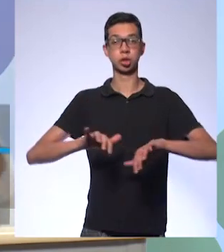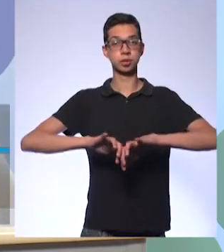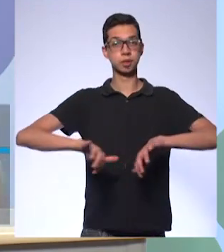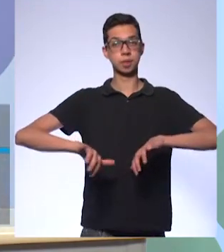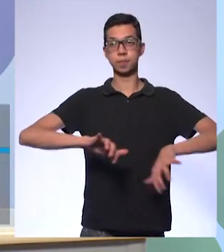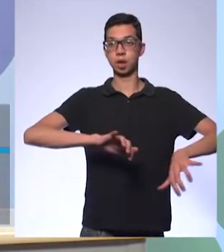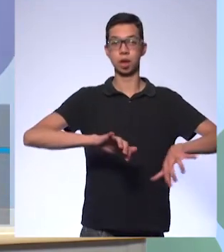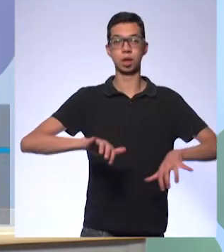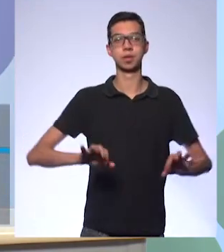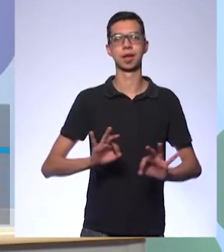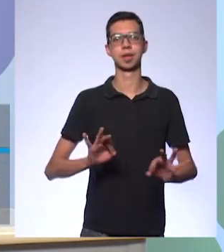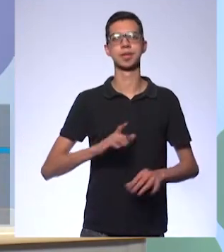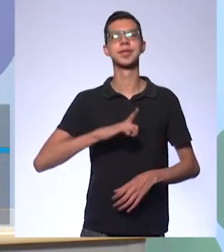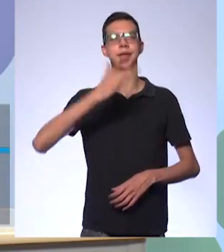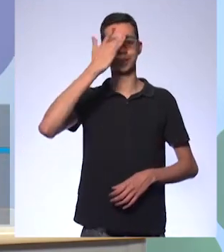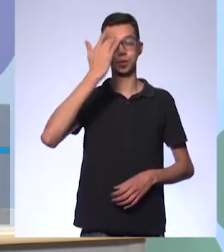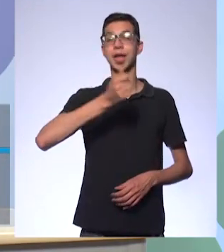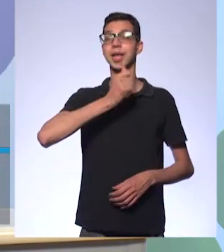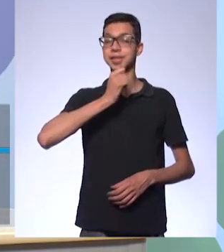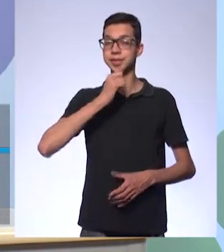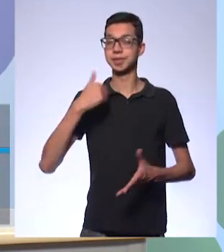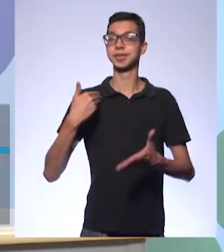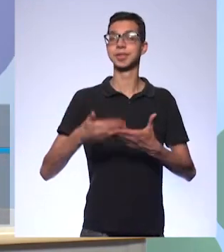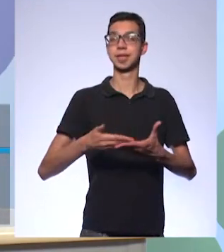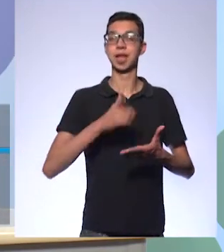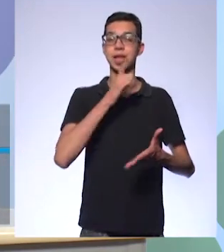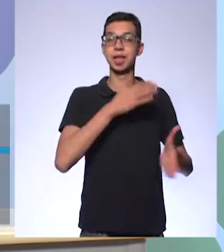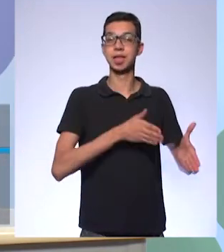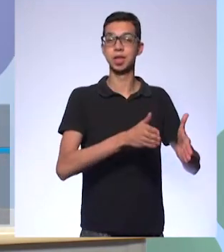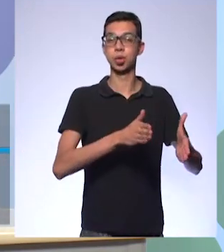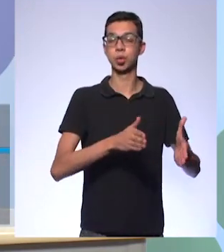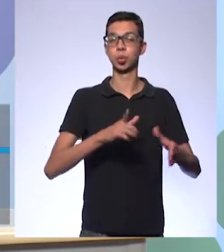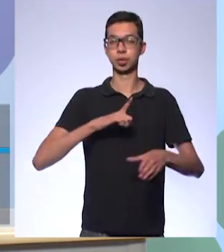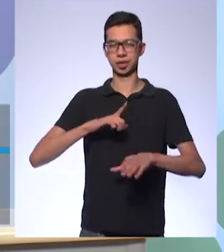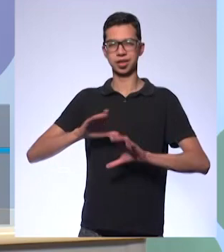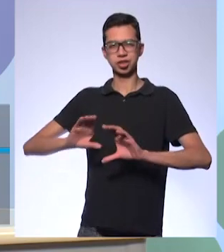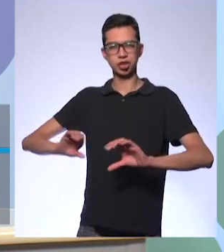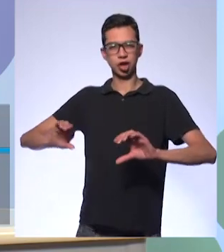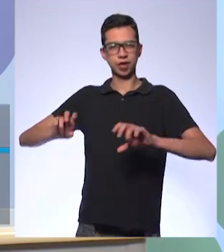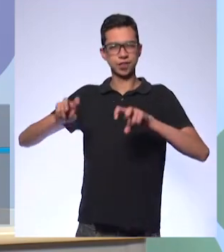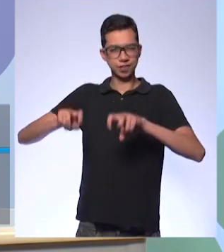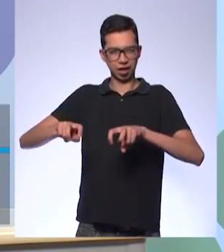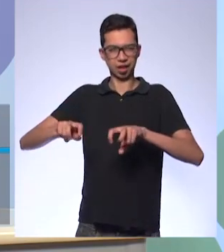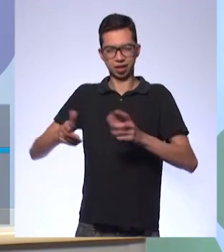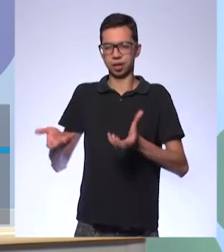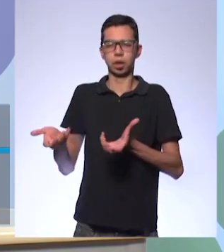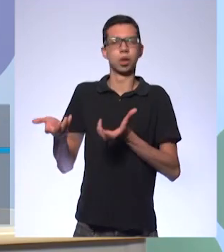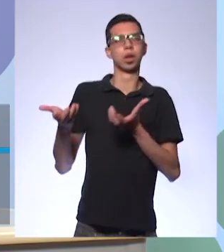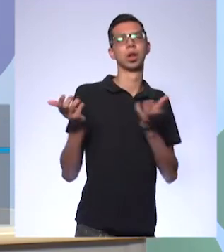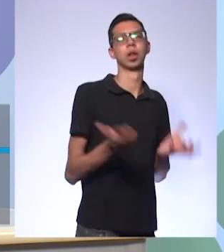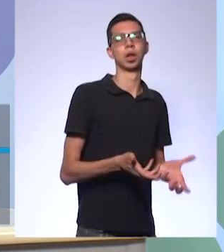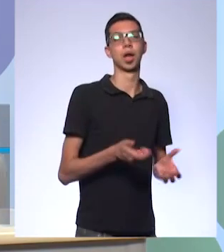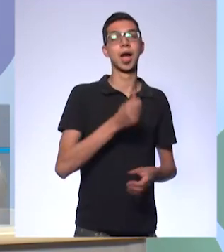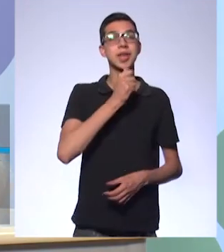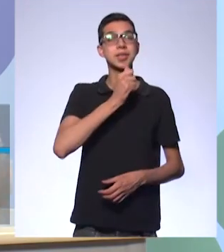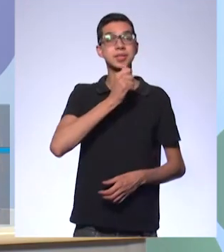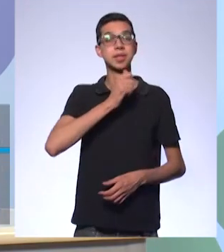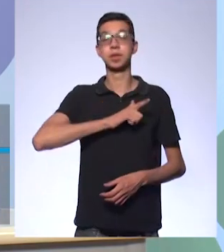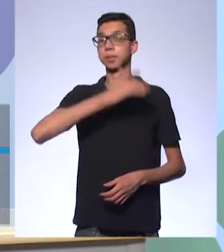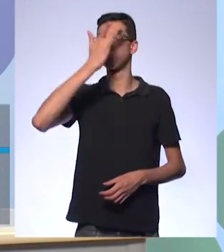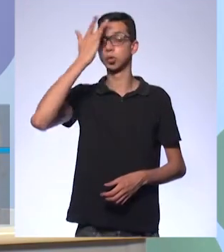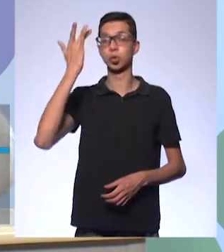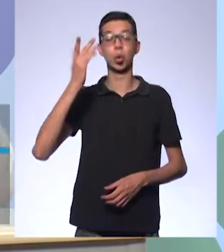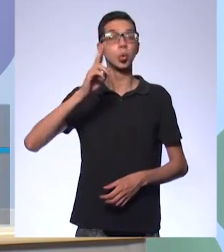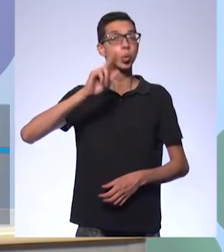lá no córrego, por exemplo. Né? Nós temos pessoas que ainda não têm essa consciência ambiental. Tem pessoas, Mônica, que nunca plantaram